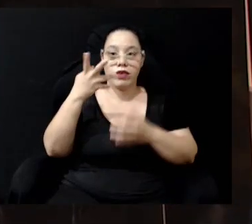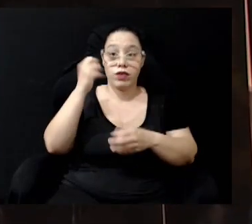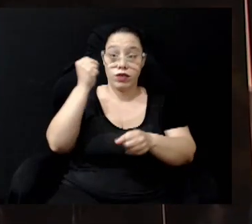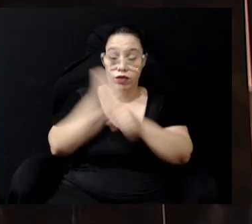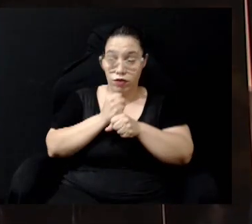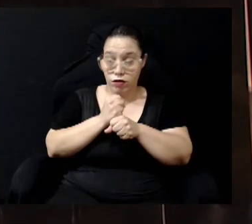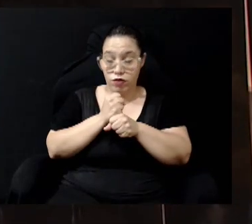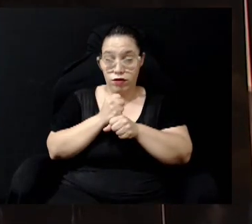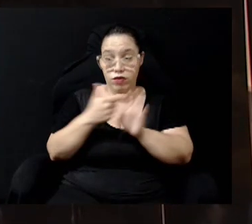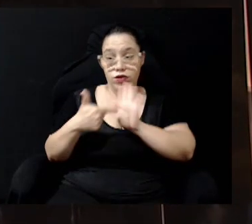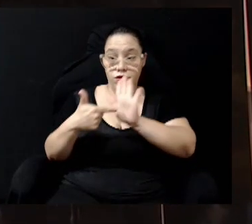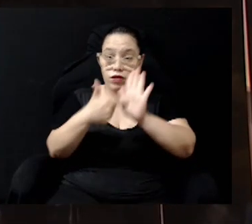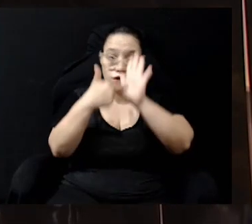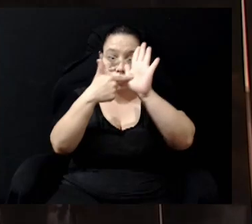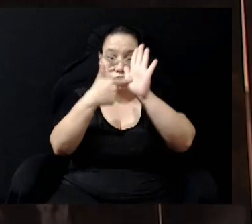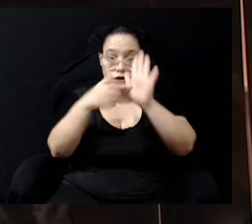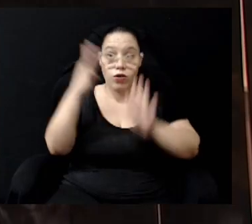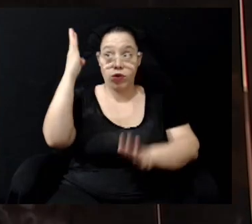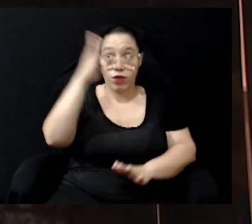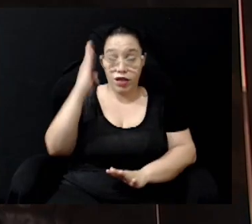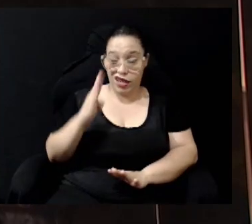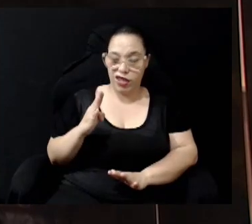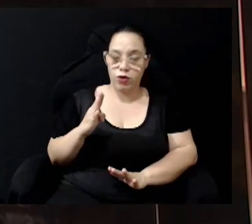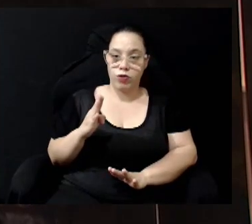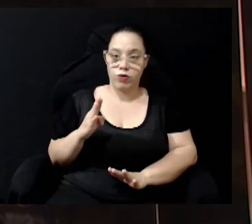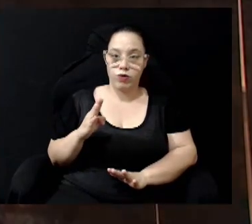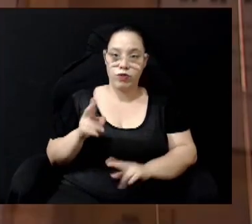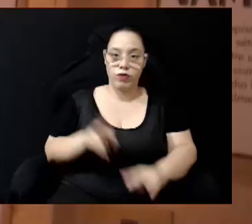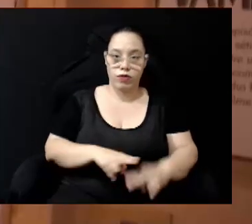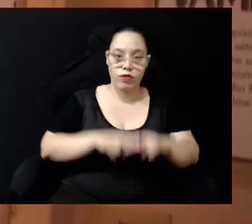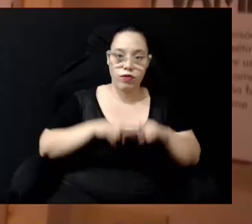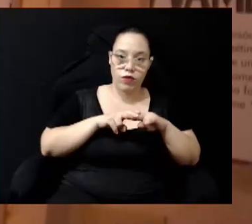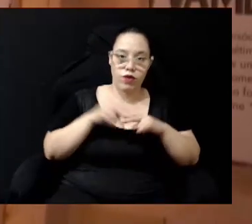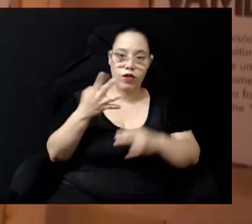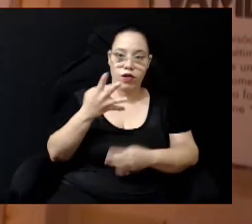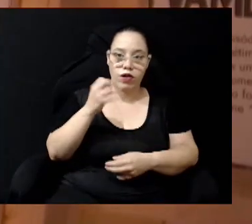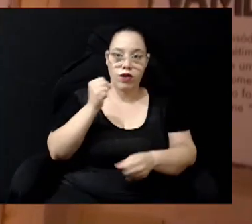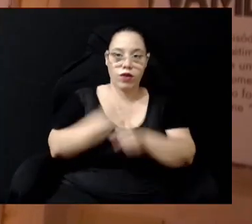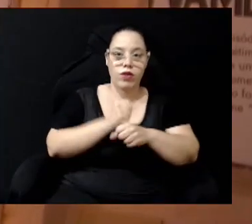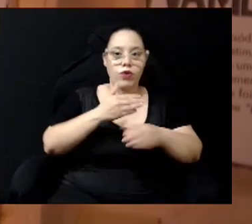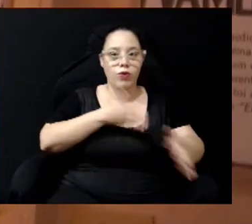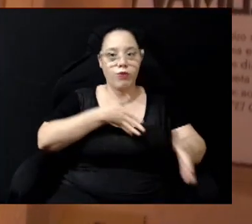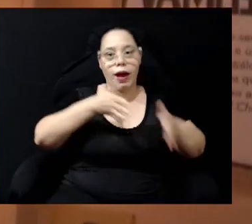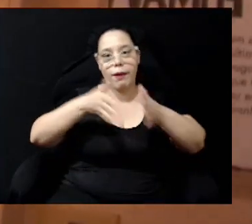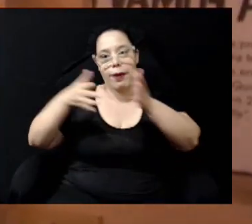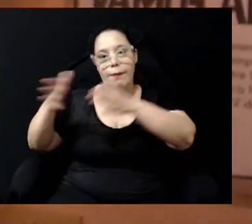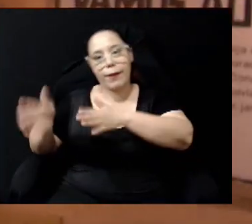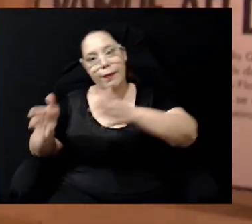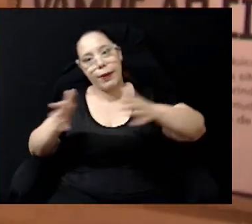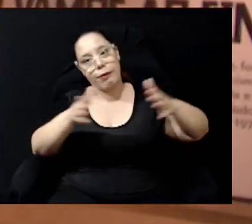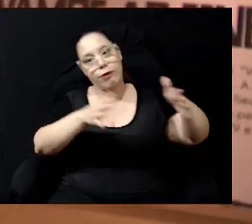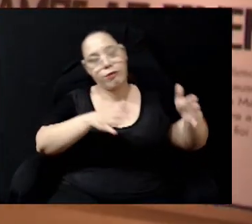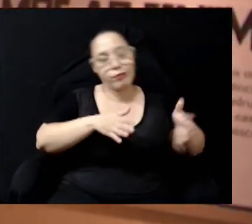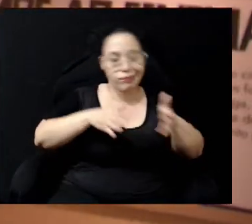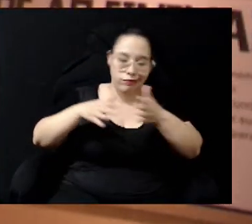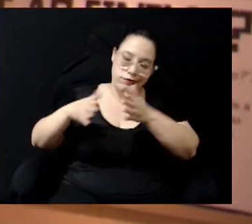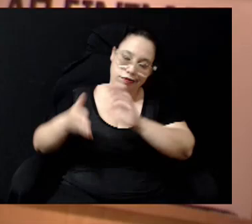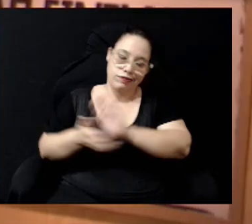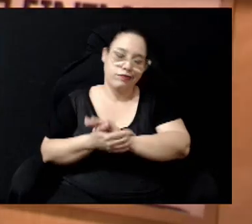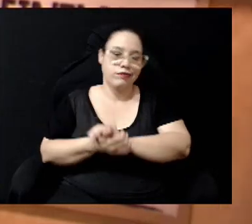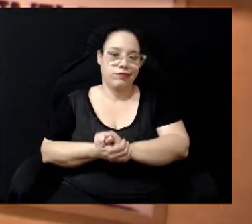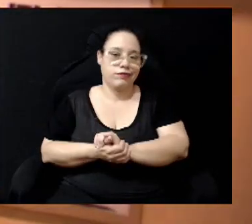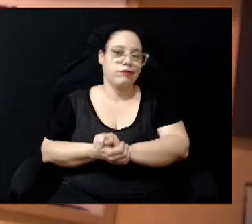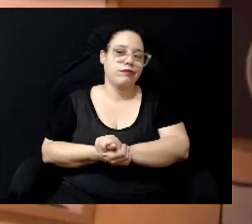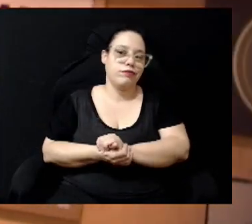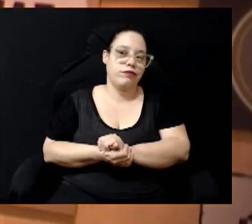do Chaves no Brasil. Então, por esses 40 anos, ela atravessou várias gerações e continua atravessando. Então, é uma mostra